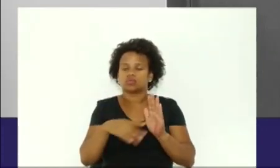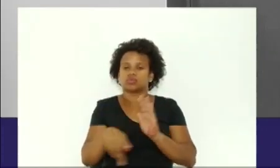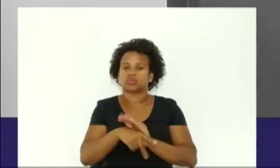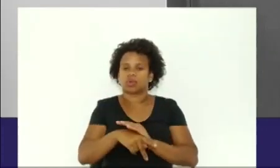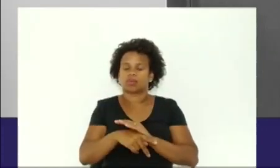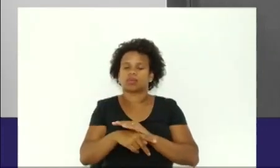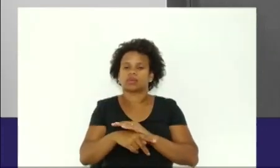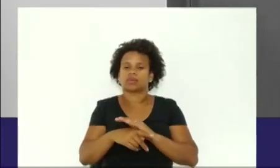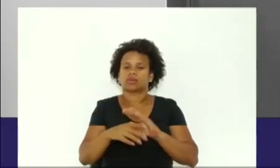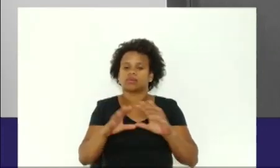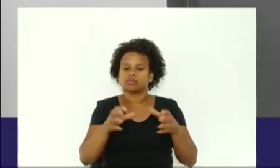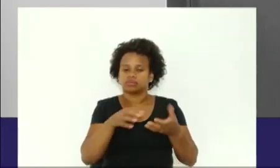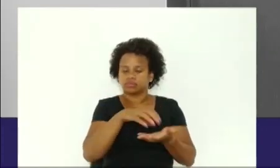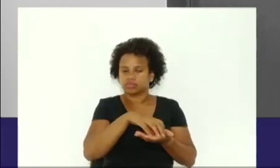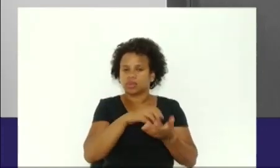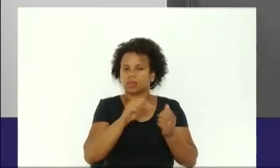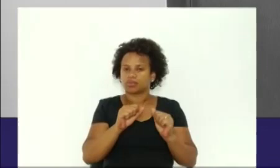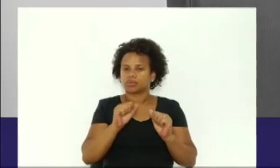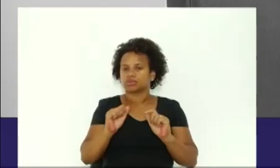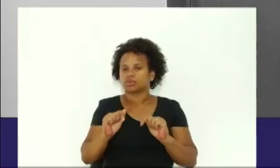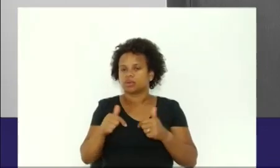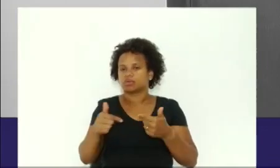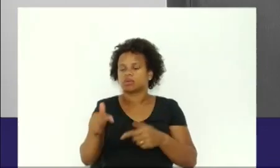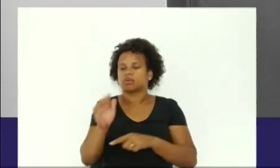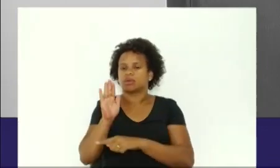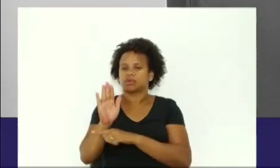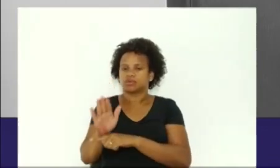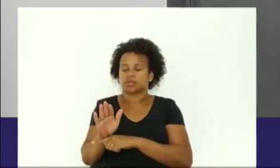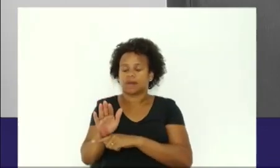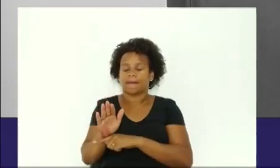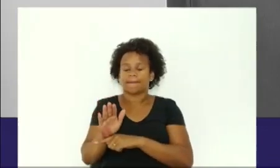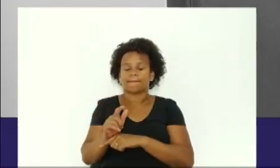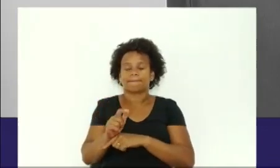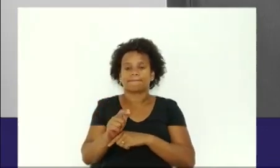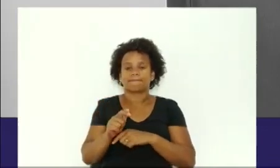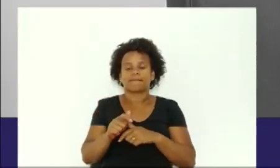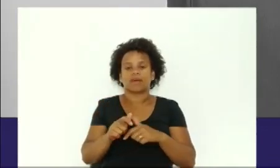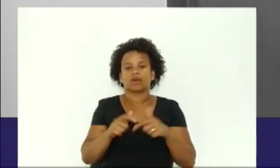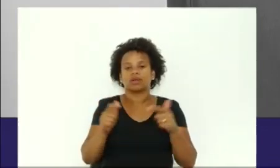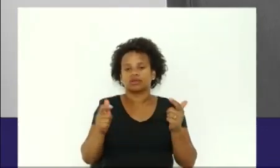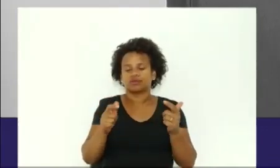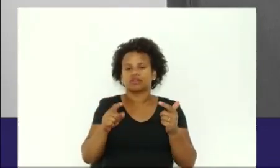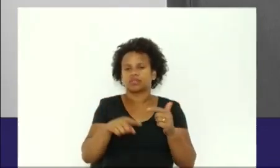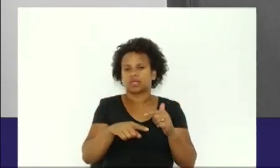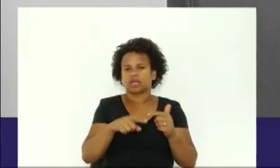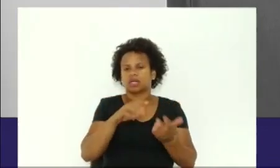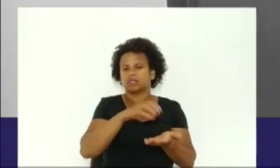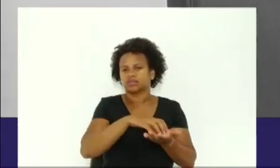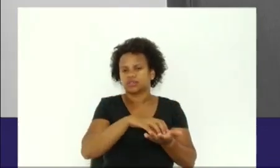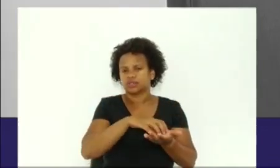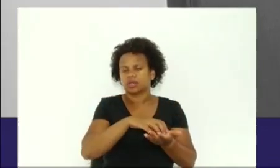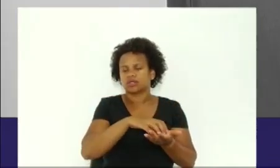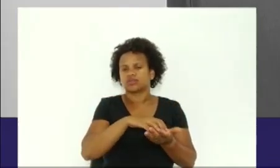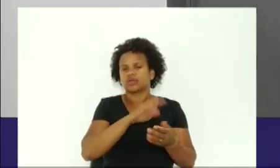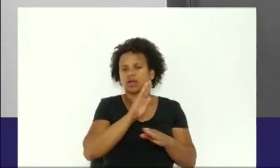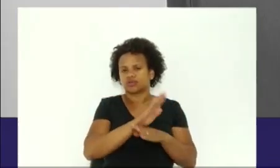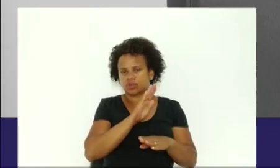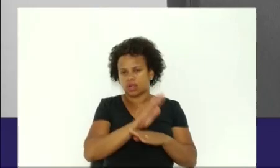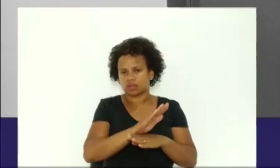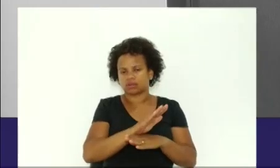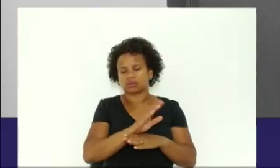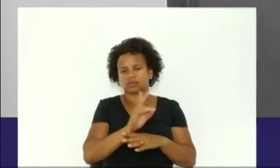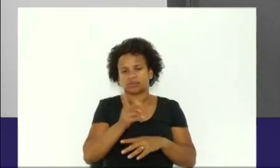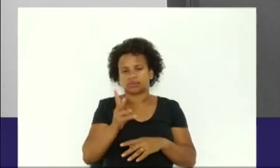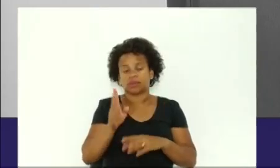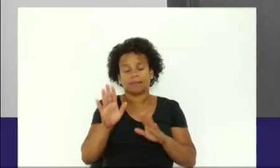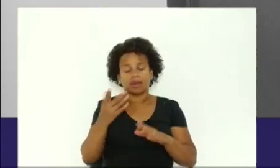fazer algo. Na maioria das vezes, a supracitada entidade é ajudada por campanhas, mas dessa vez, as